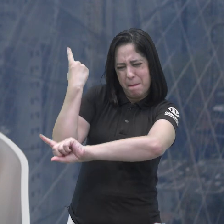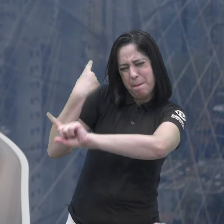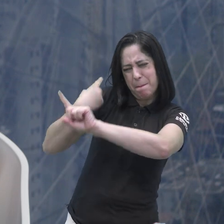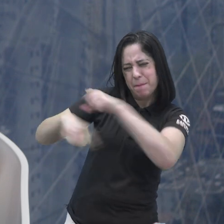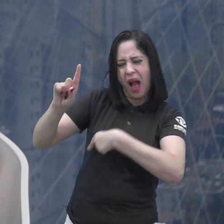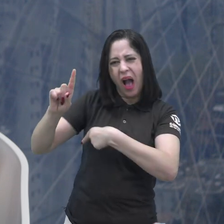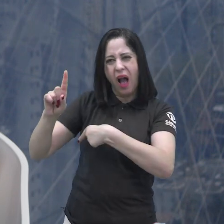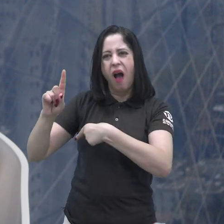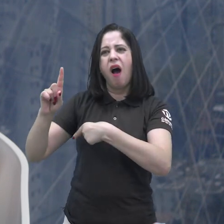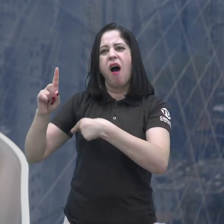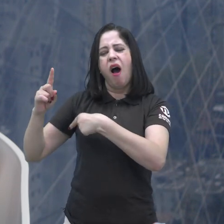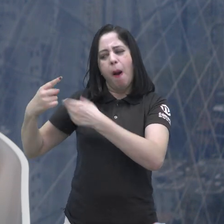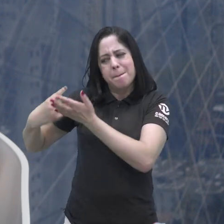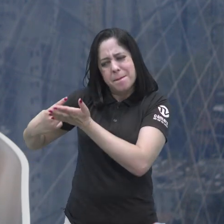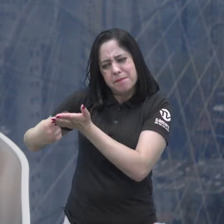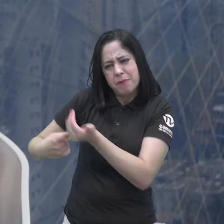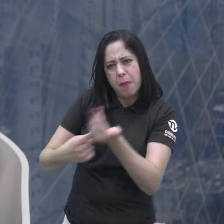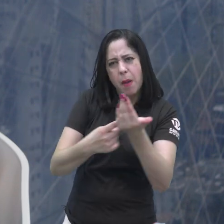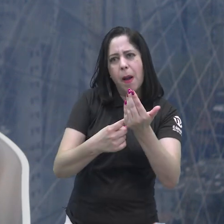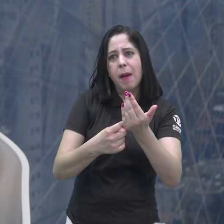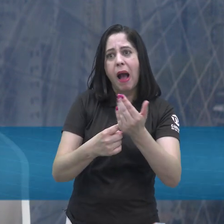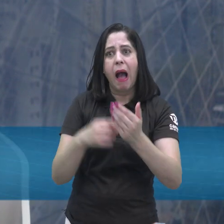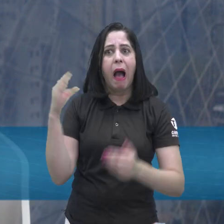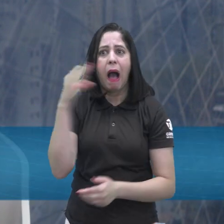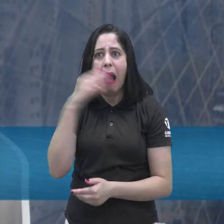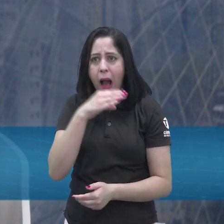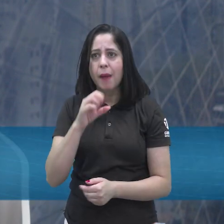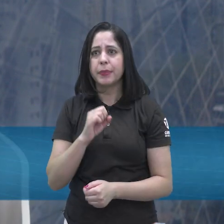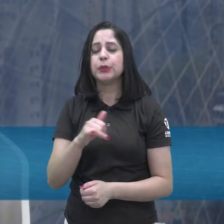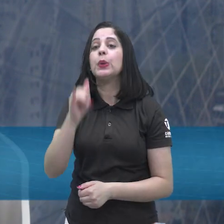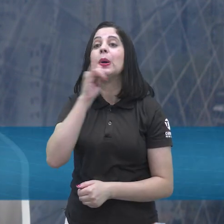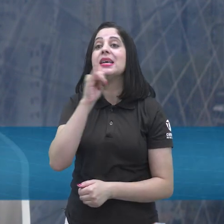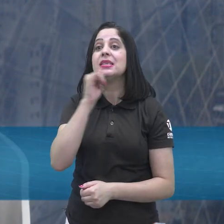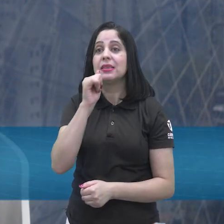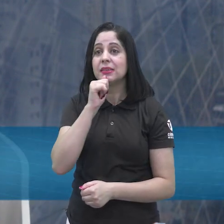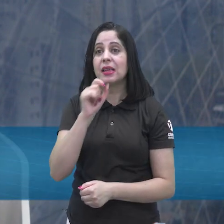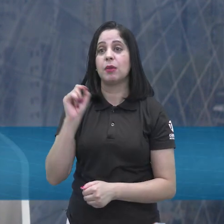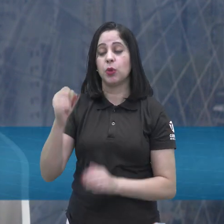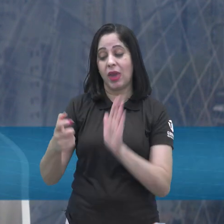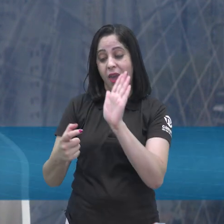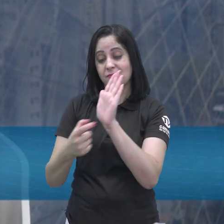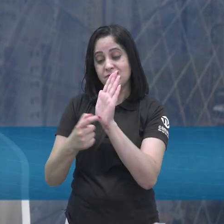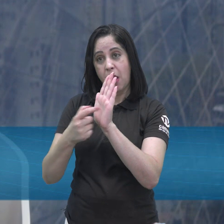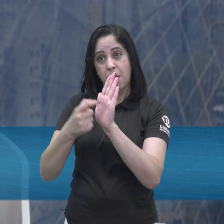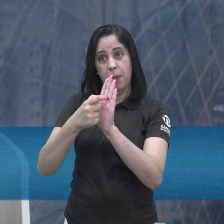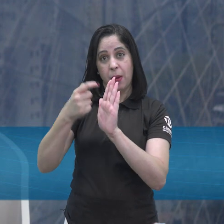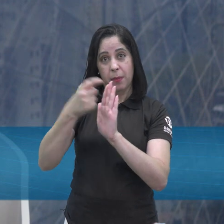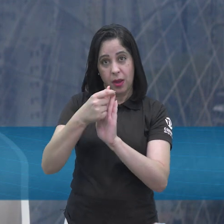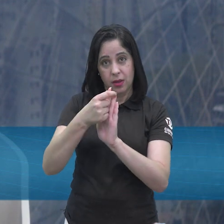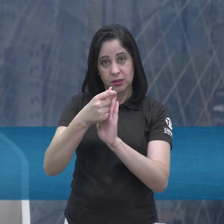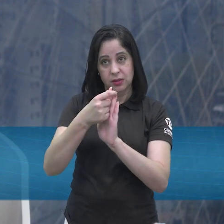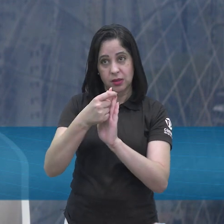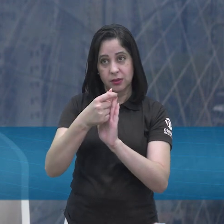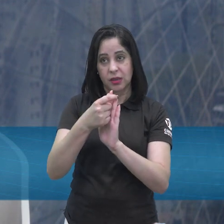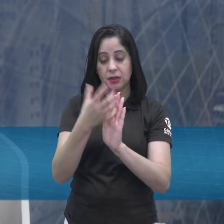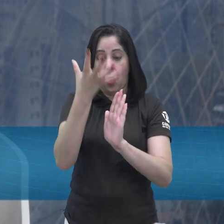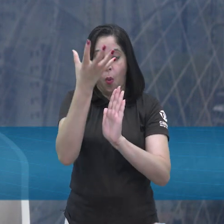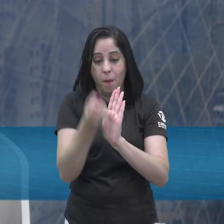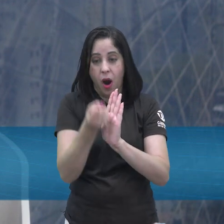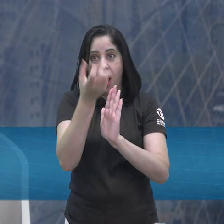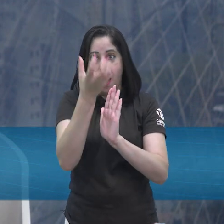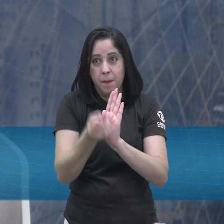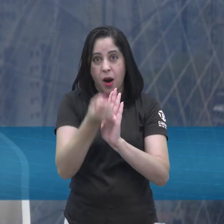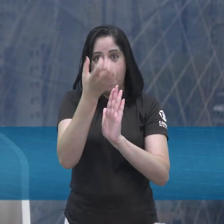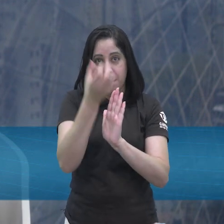vista tecnológico, o que eu quero dizer? A sua parte de hardware, e ela passa também a condensar uma quantidade de dados